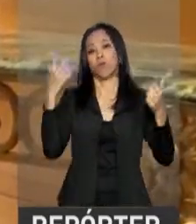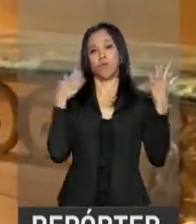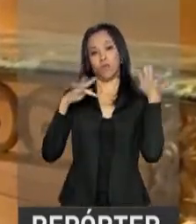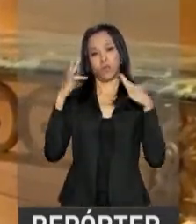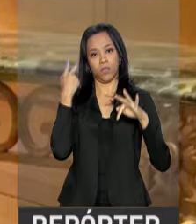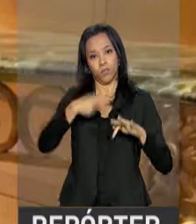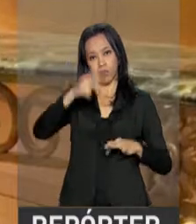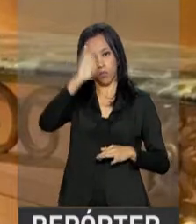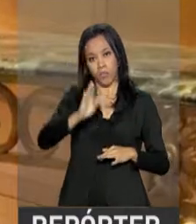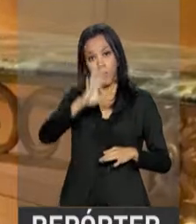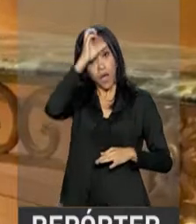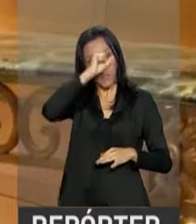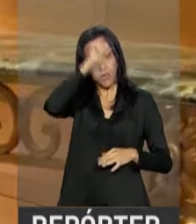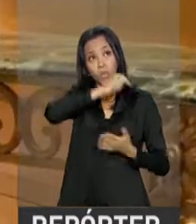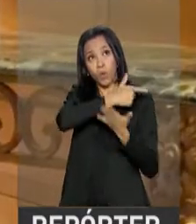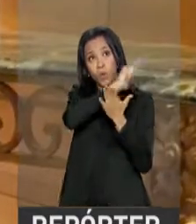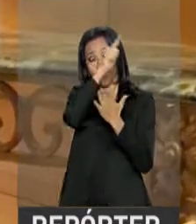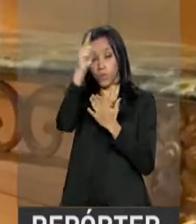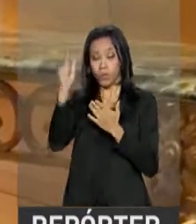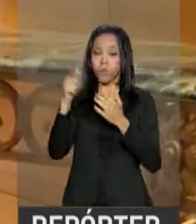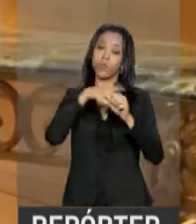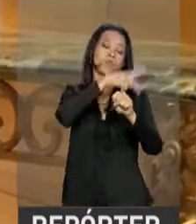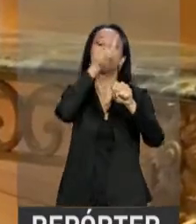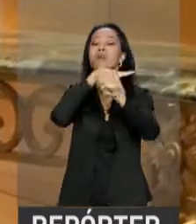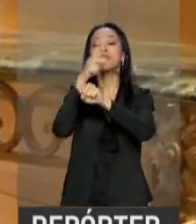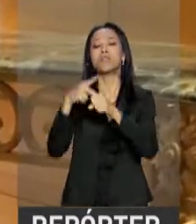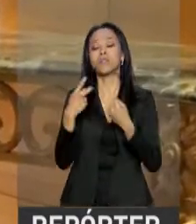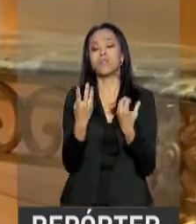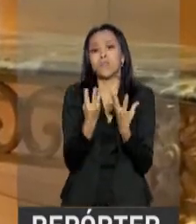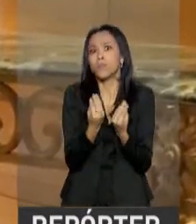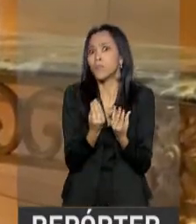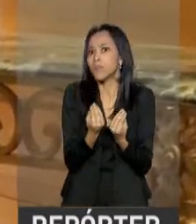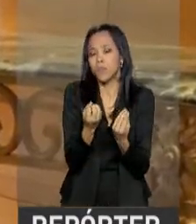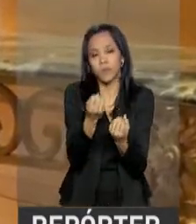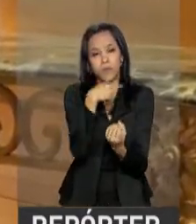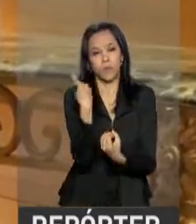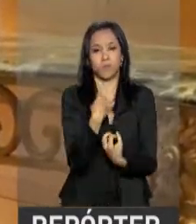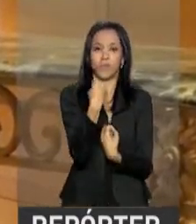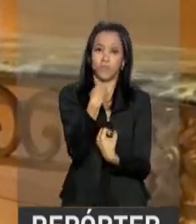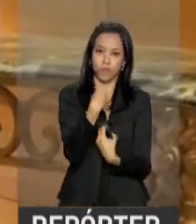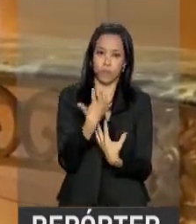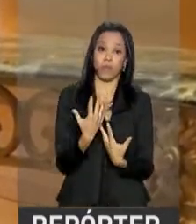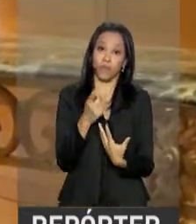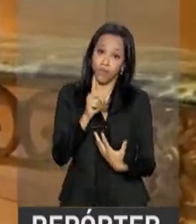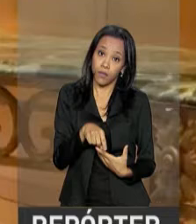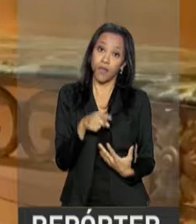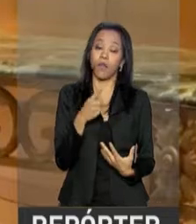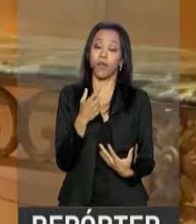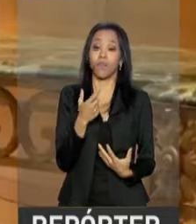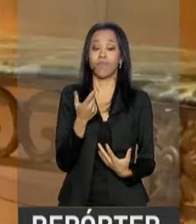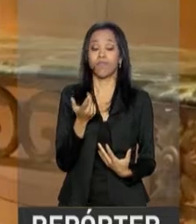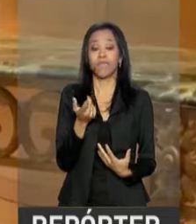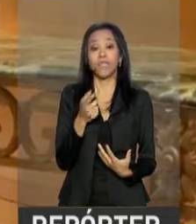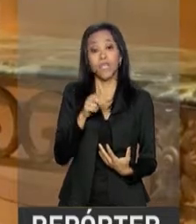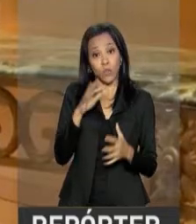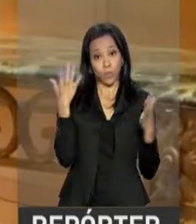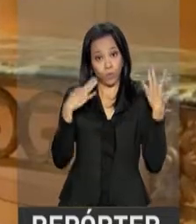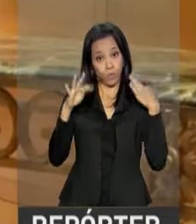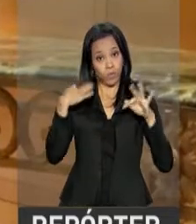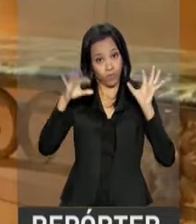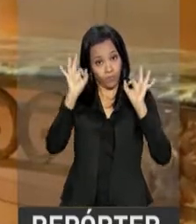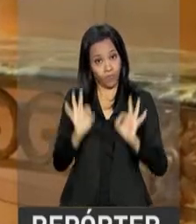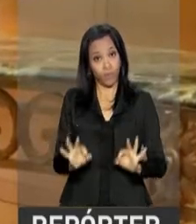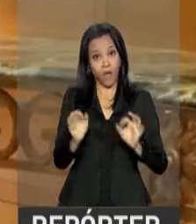aprendendo com os demais muito a nos ensinar é mais são relações duráveis que podem fazer com que o turismo de